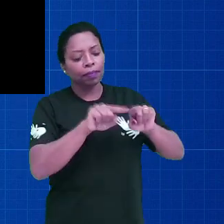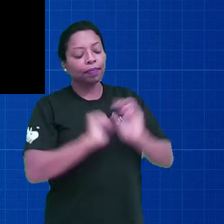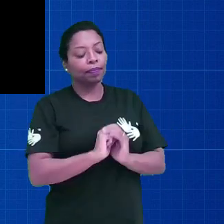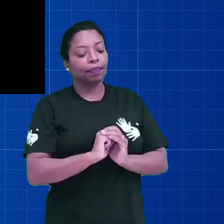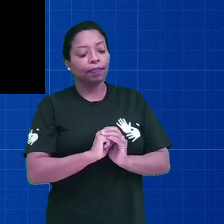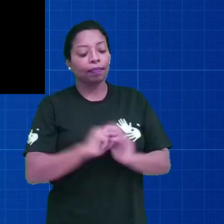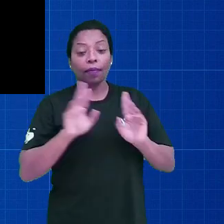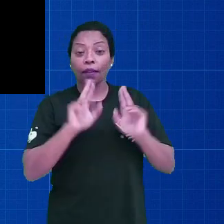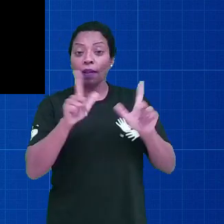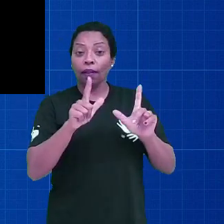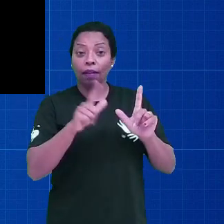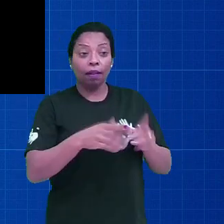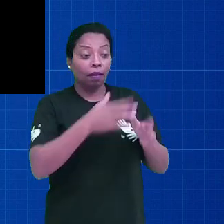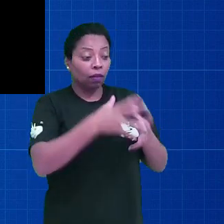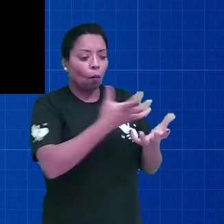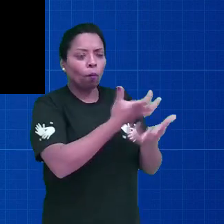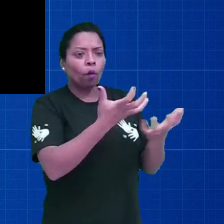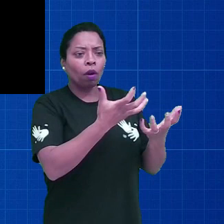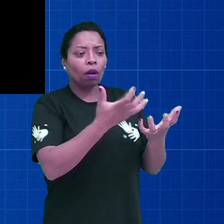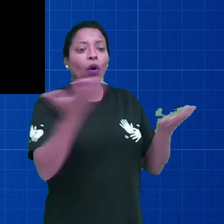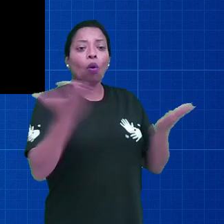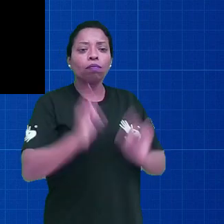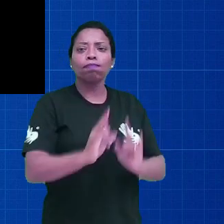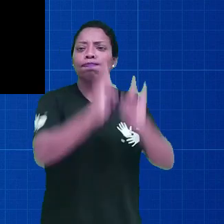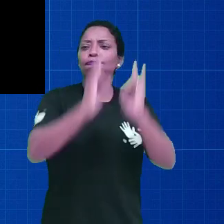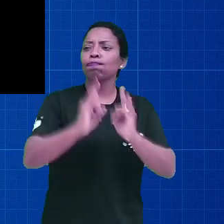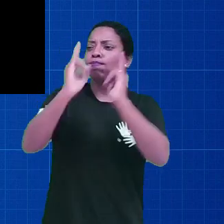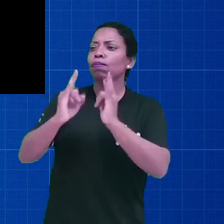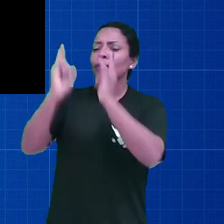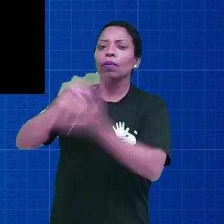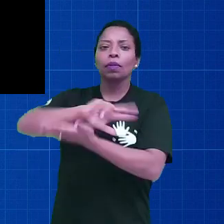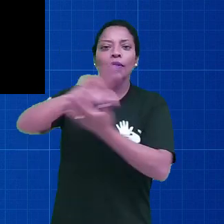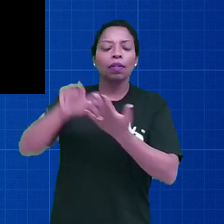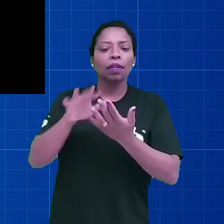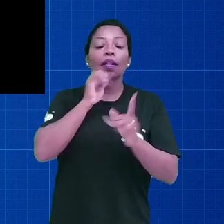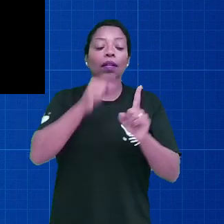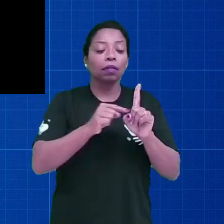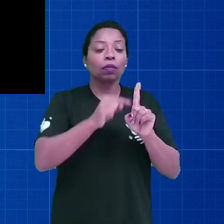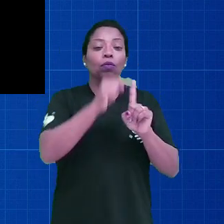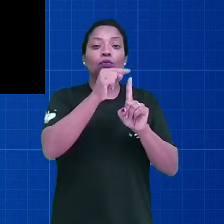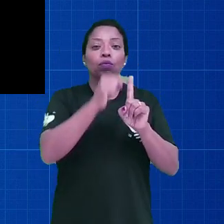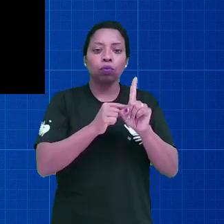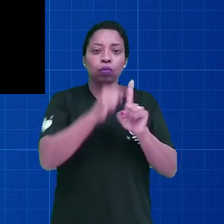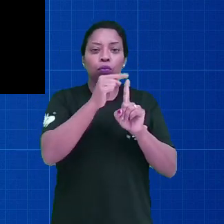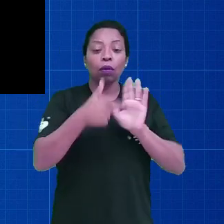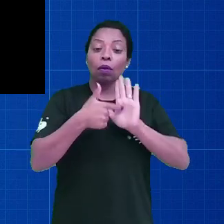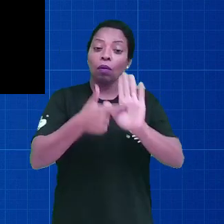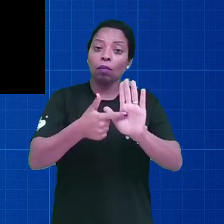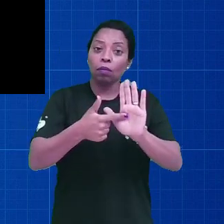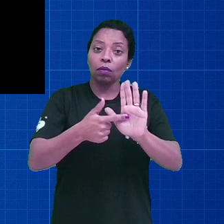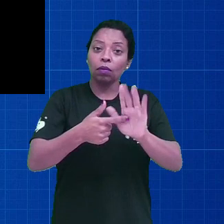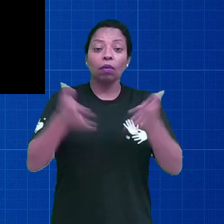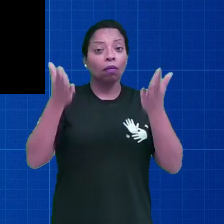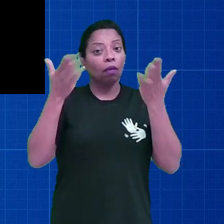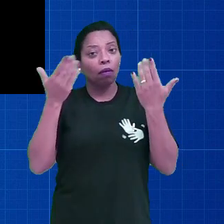condição como essa. Um termômetro, ele vai me indicar o quê? A temperatura desse